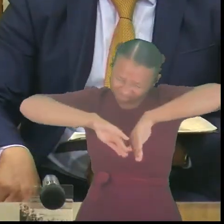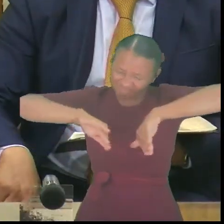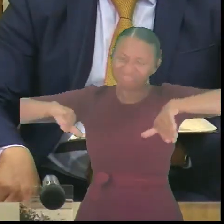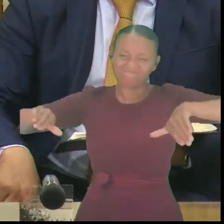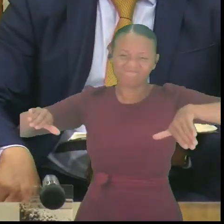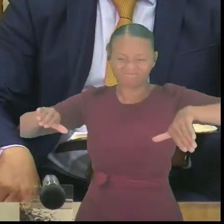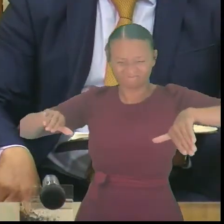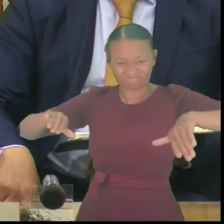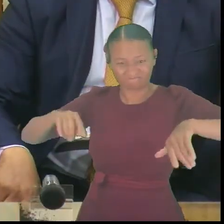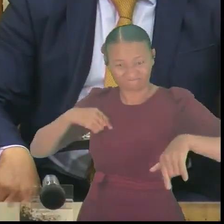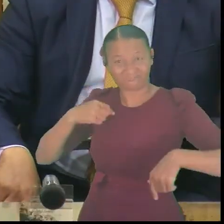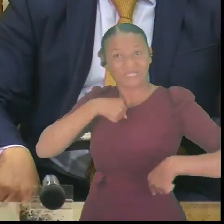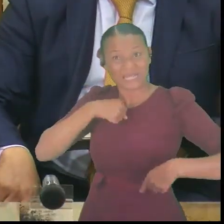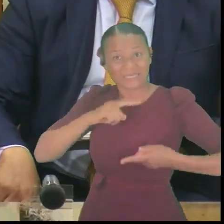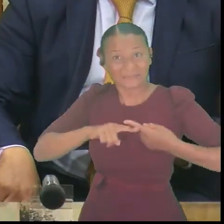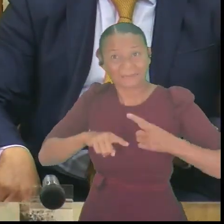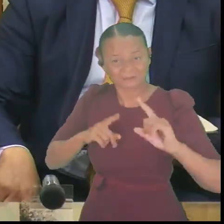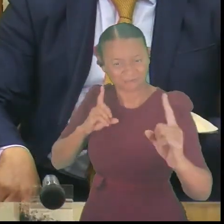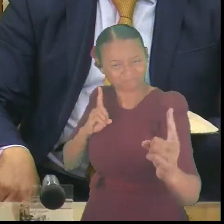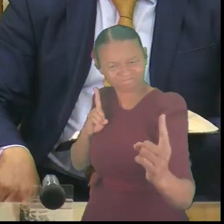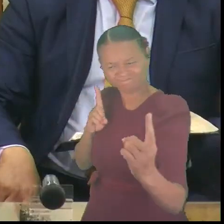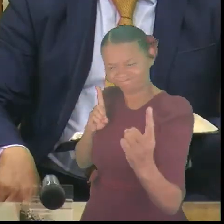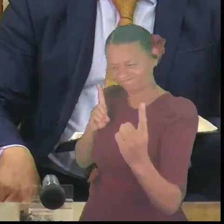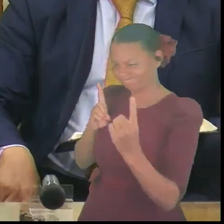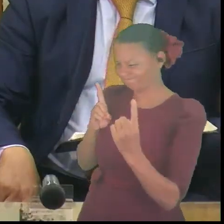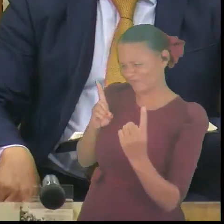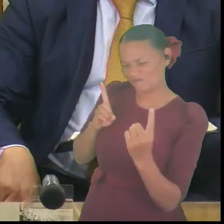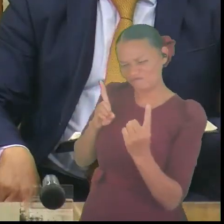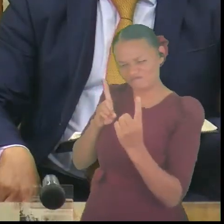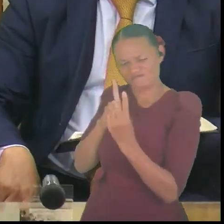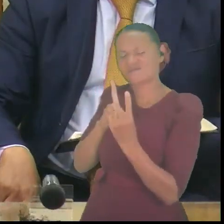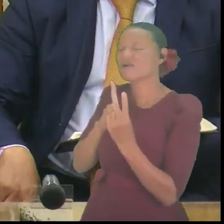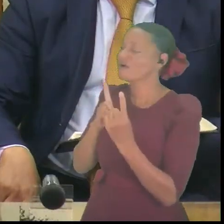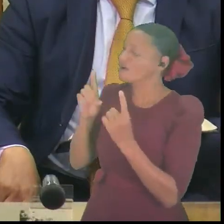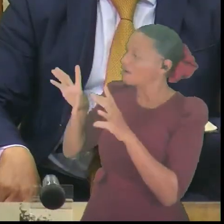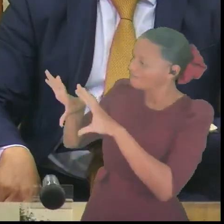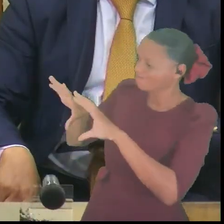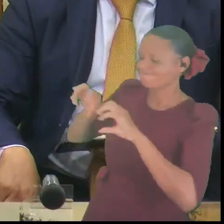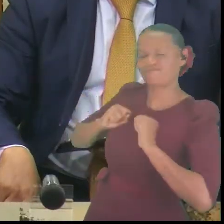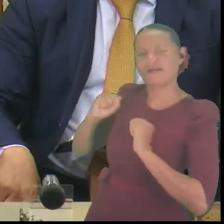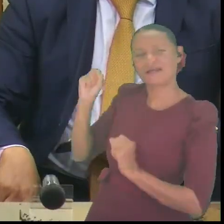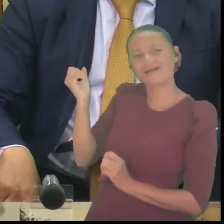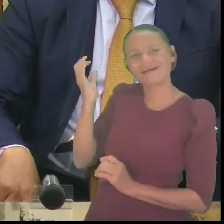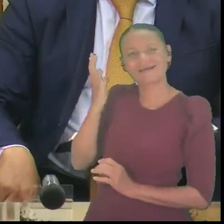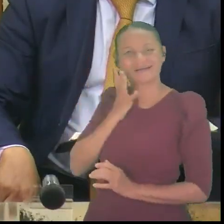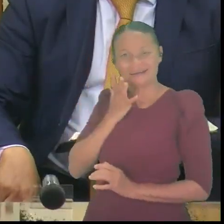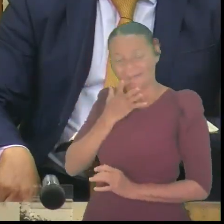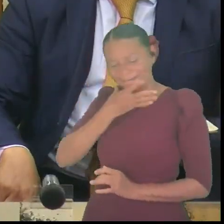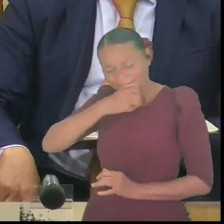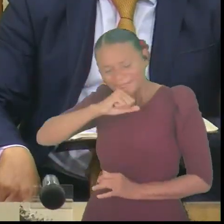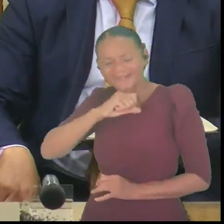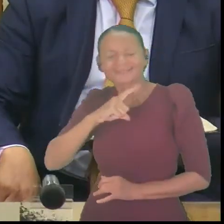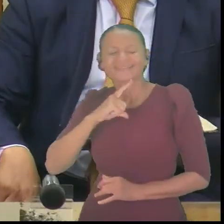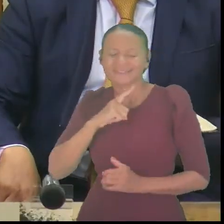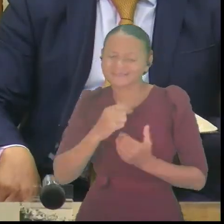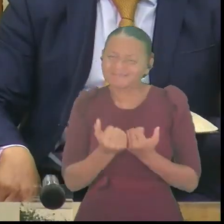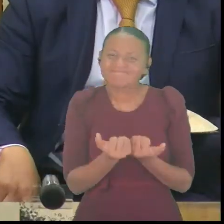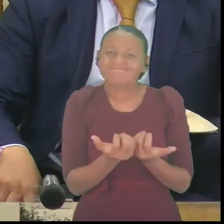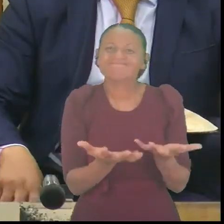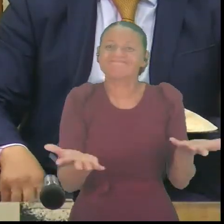eu e você voltássemos a ter acesso a esta graça que o Pai tem para nós.